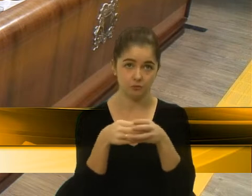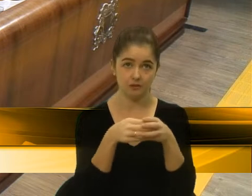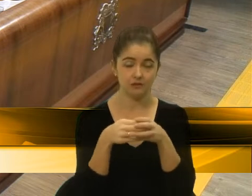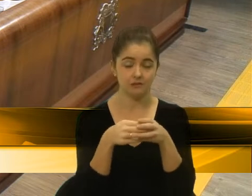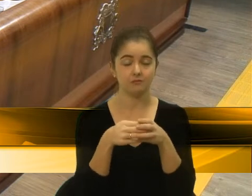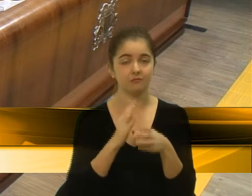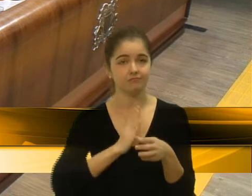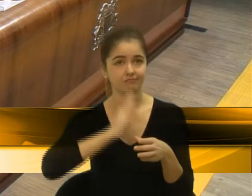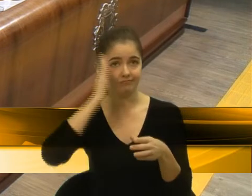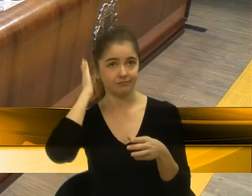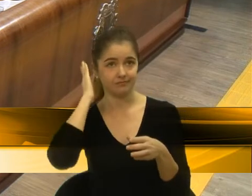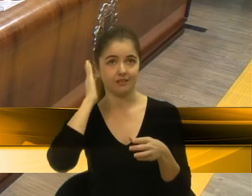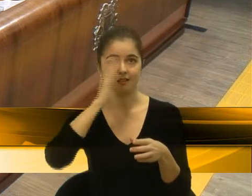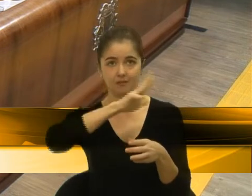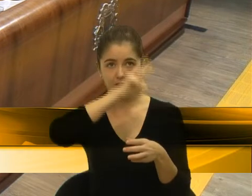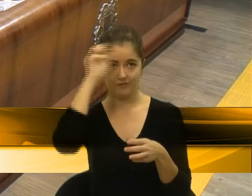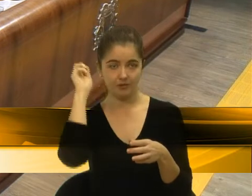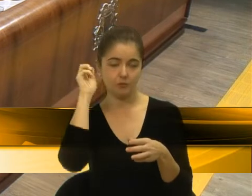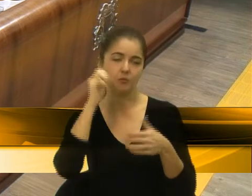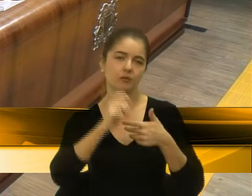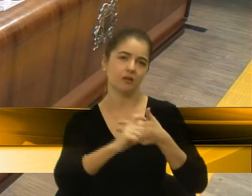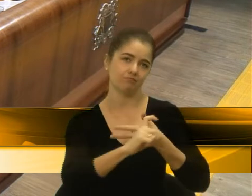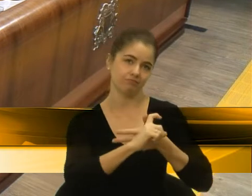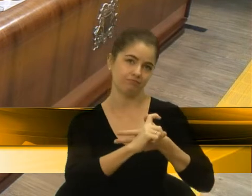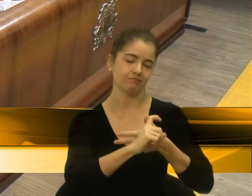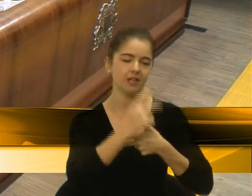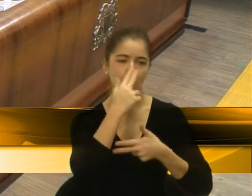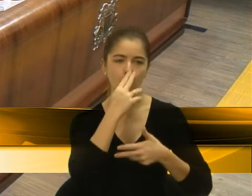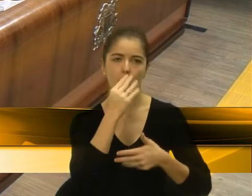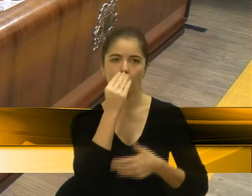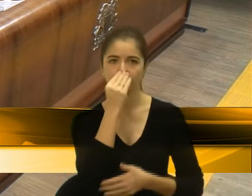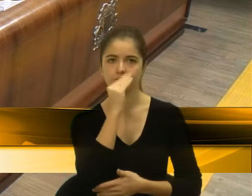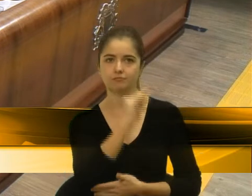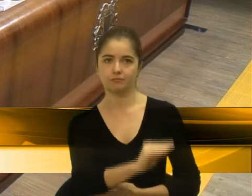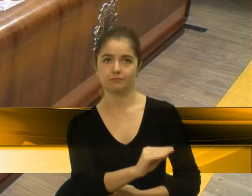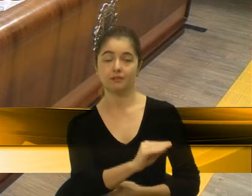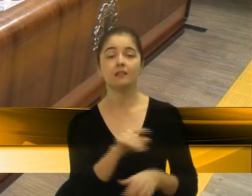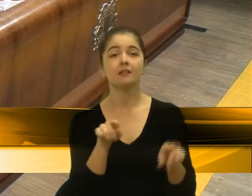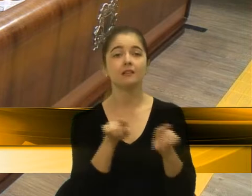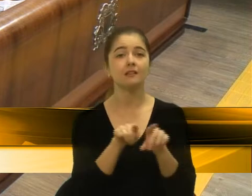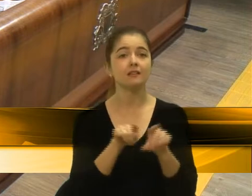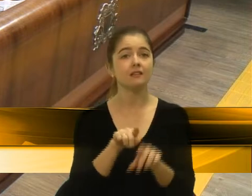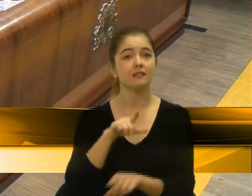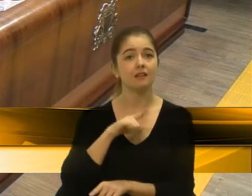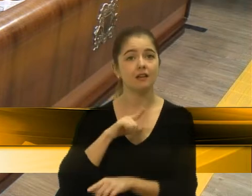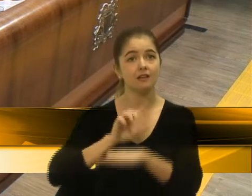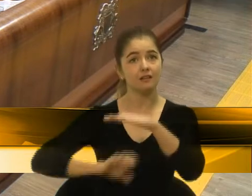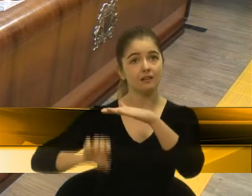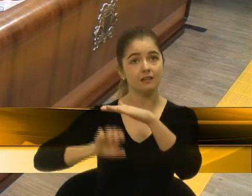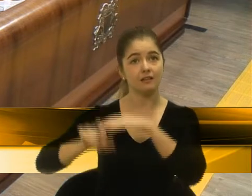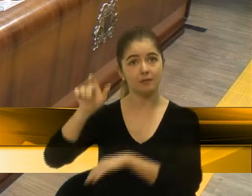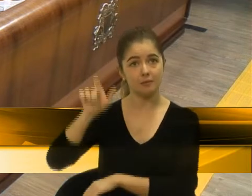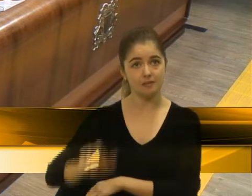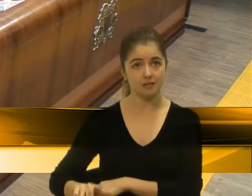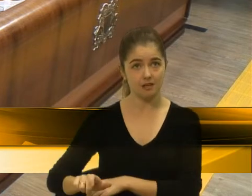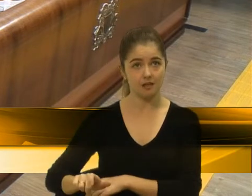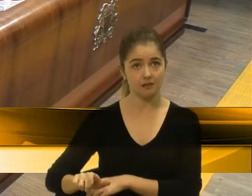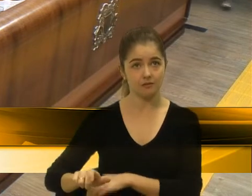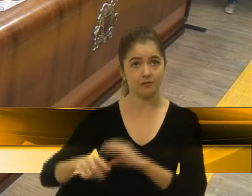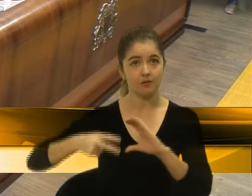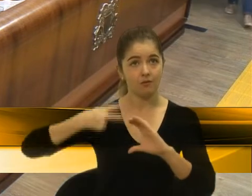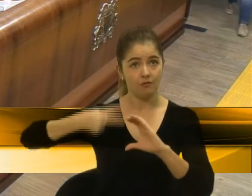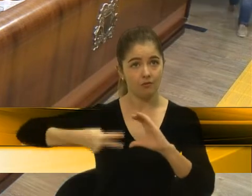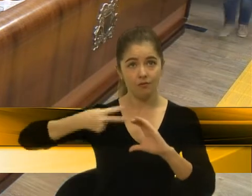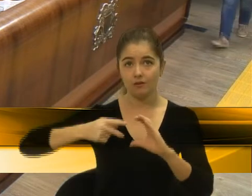Municipal e até a possibilidade de a gente ter problemas, também tem a questão do empresário. O empresário Oswaldo Voges está ali já há algum tempo e não paga o que